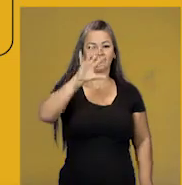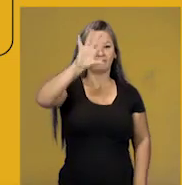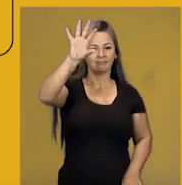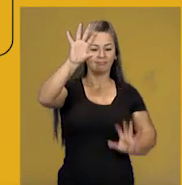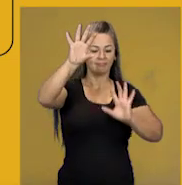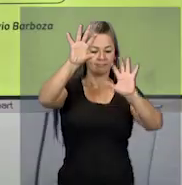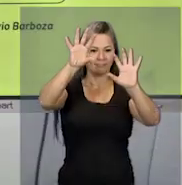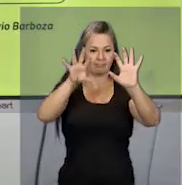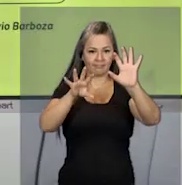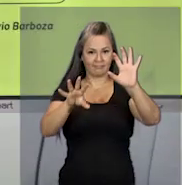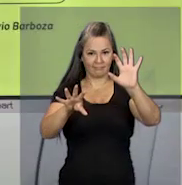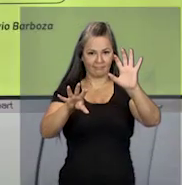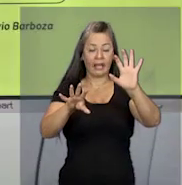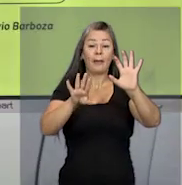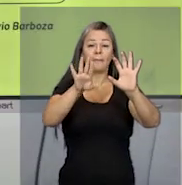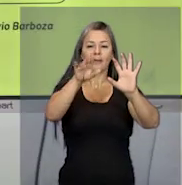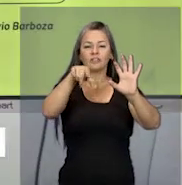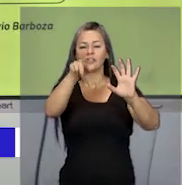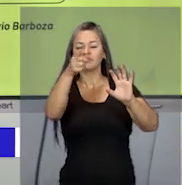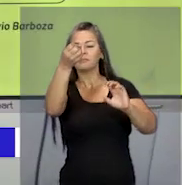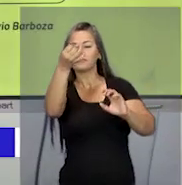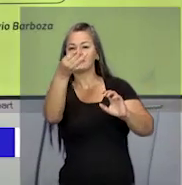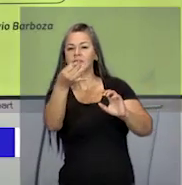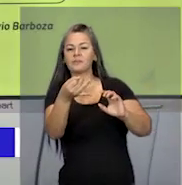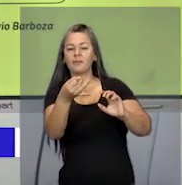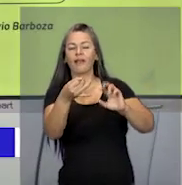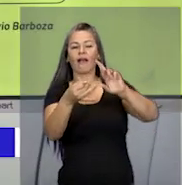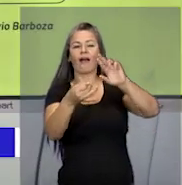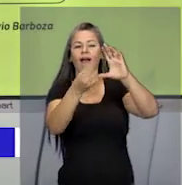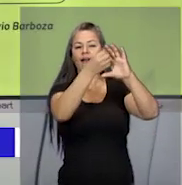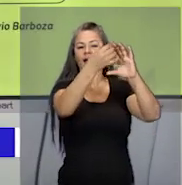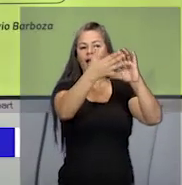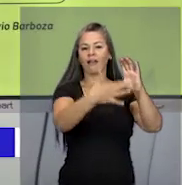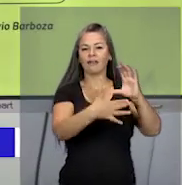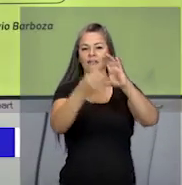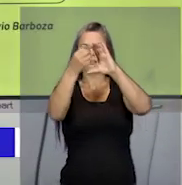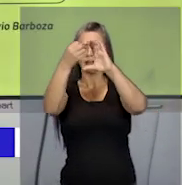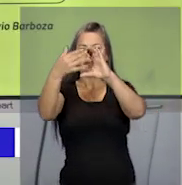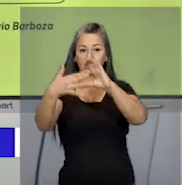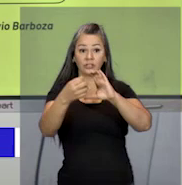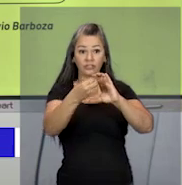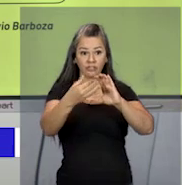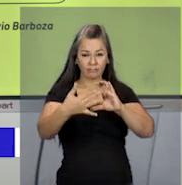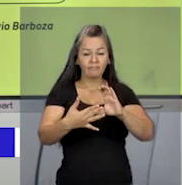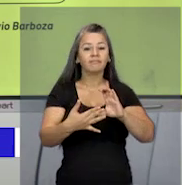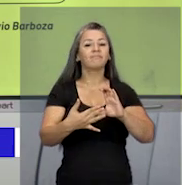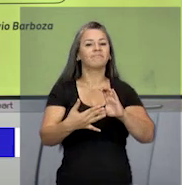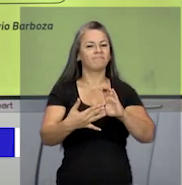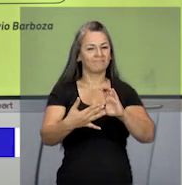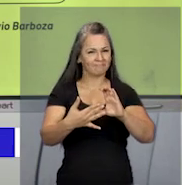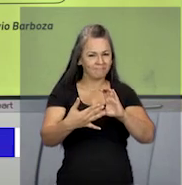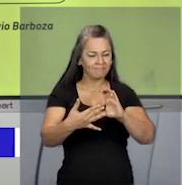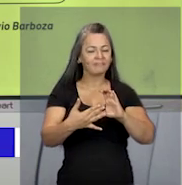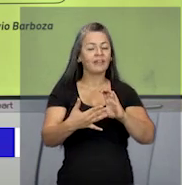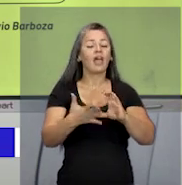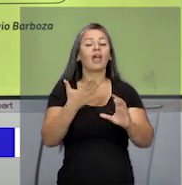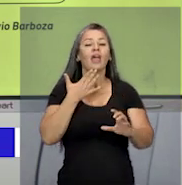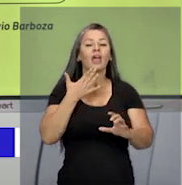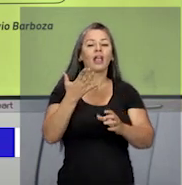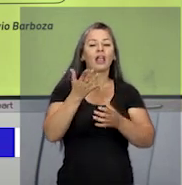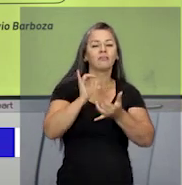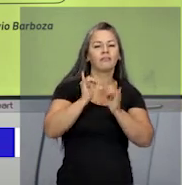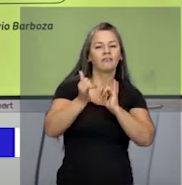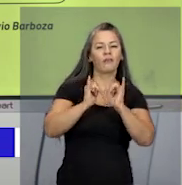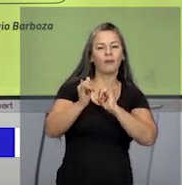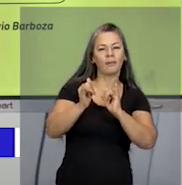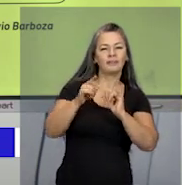um pouco de cada uma, características de cada uma, ou seja, o que cada uma vai trazer na questão histórica, física